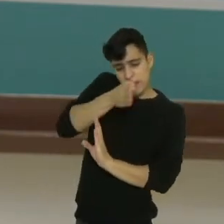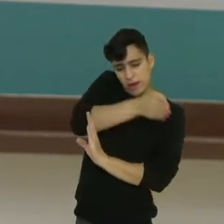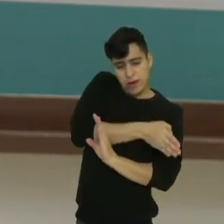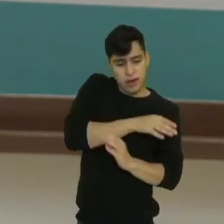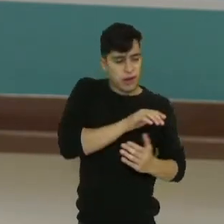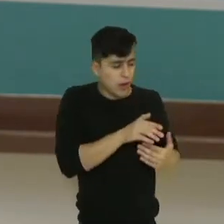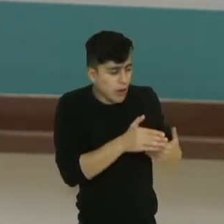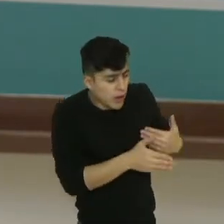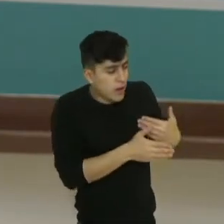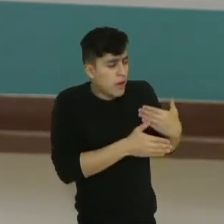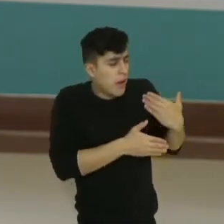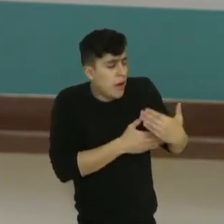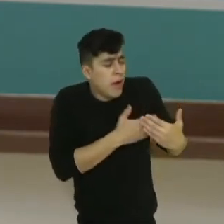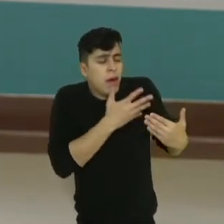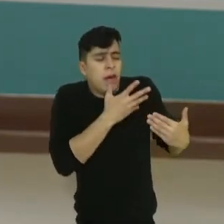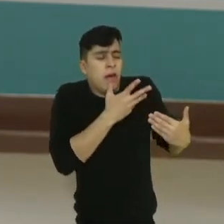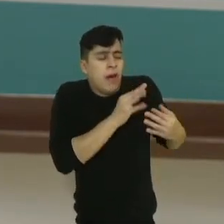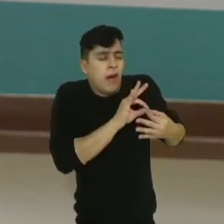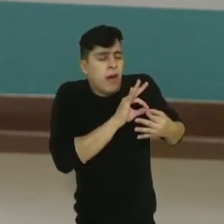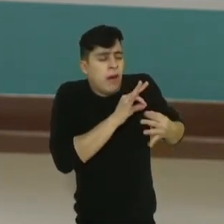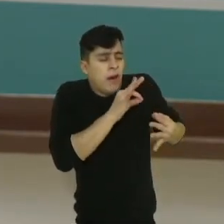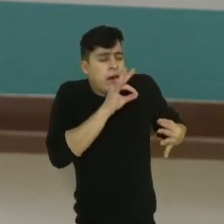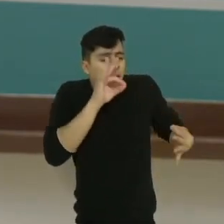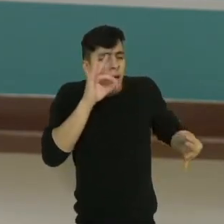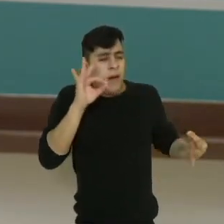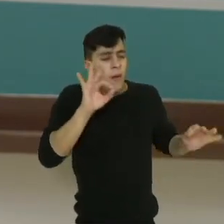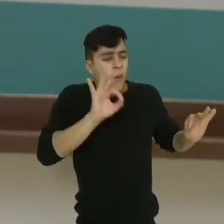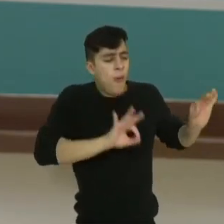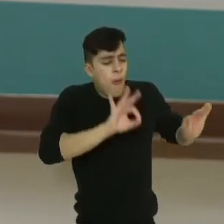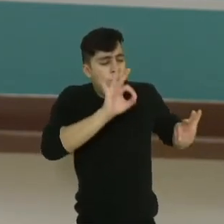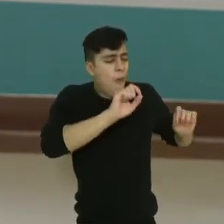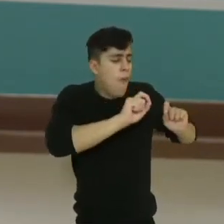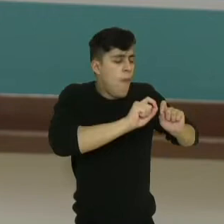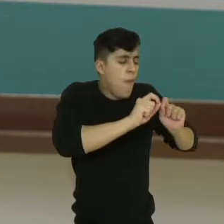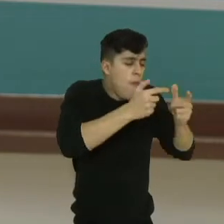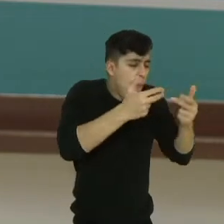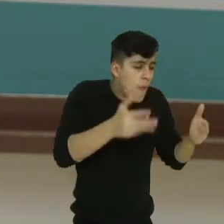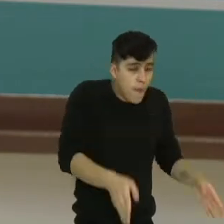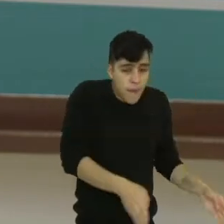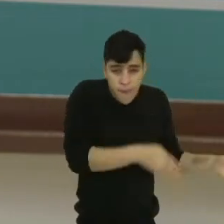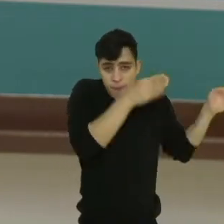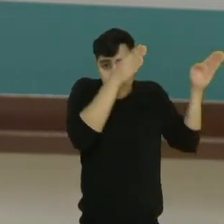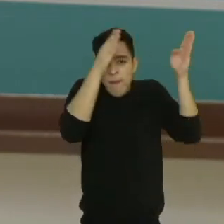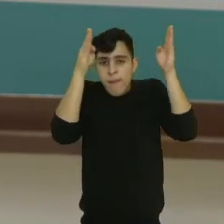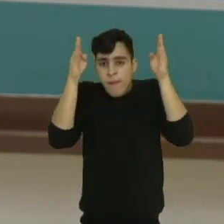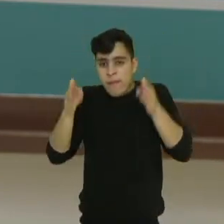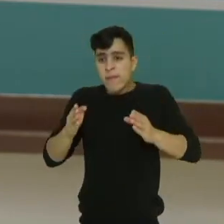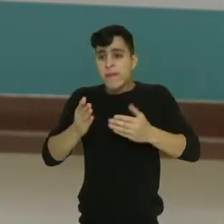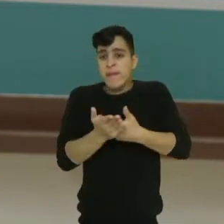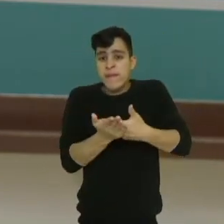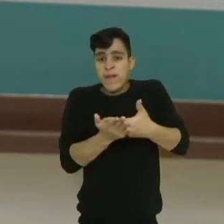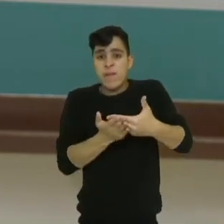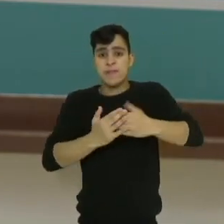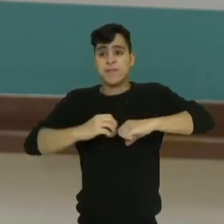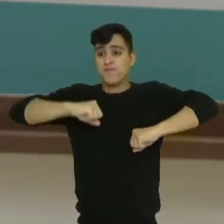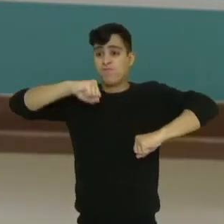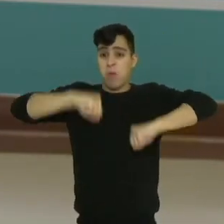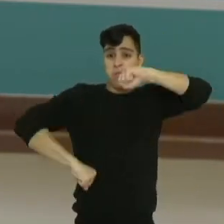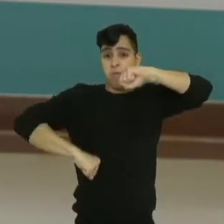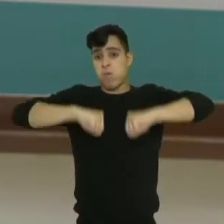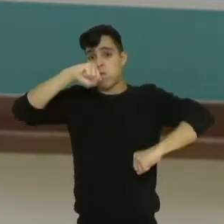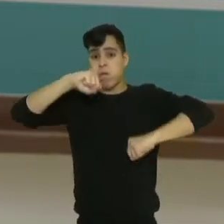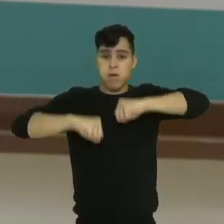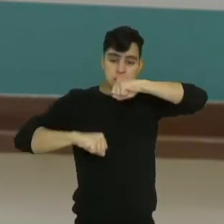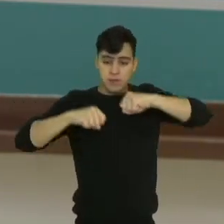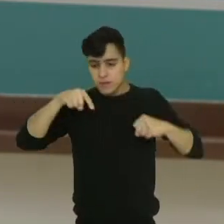um processo longo e árduo para determinada fabricação, e agora com a implementação de máquinas faz com